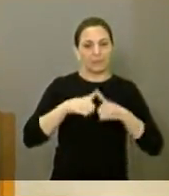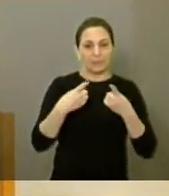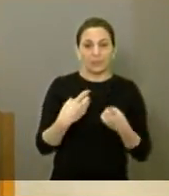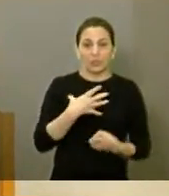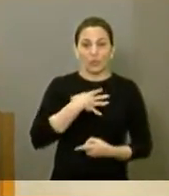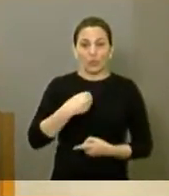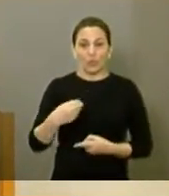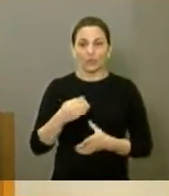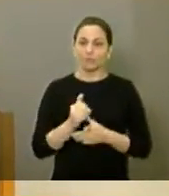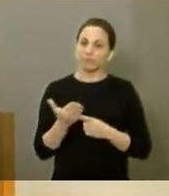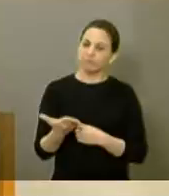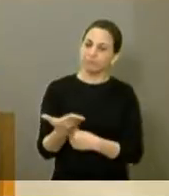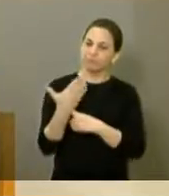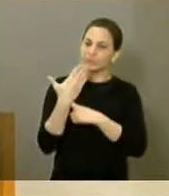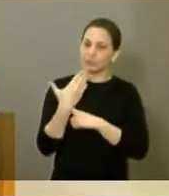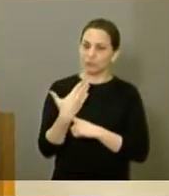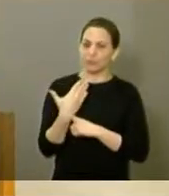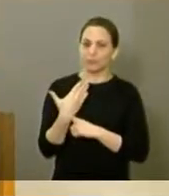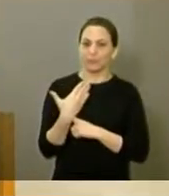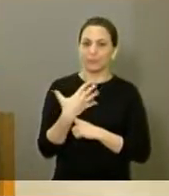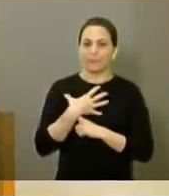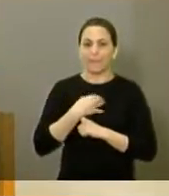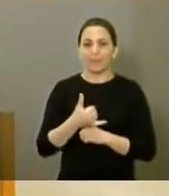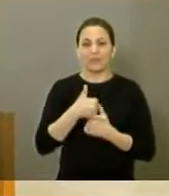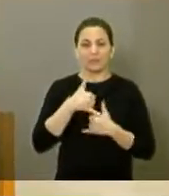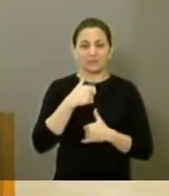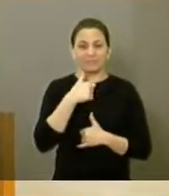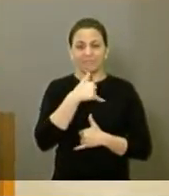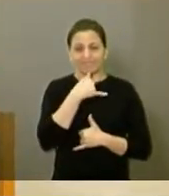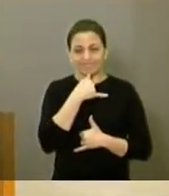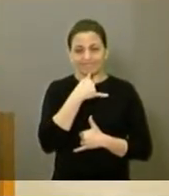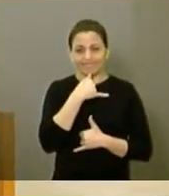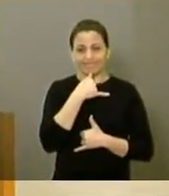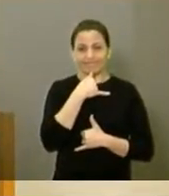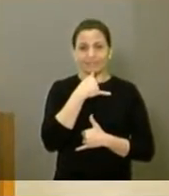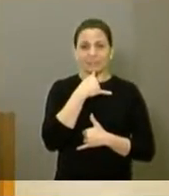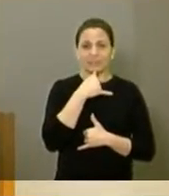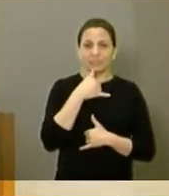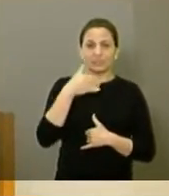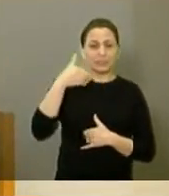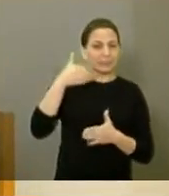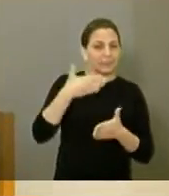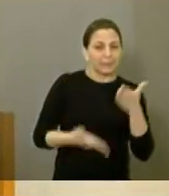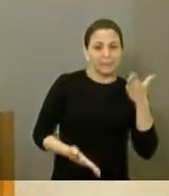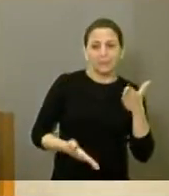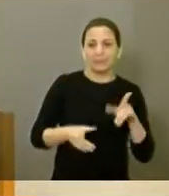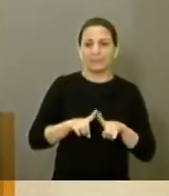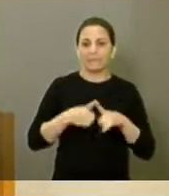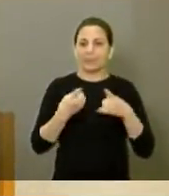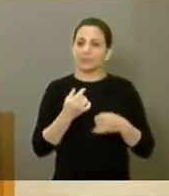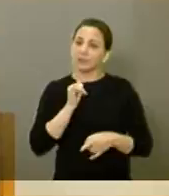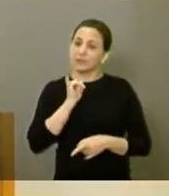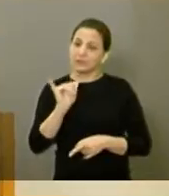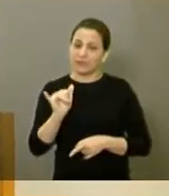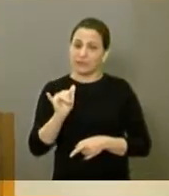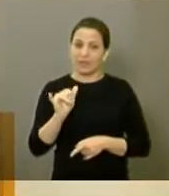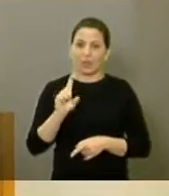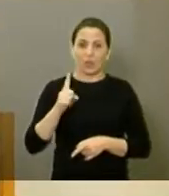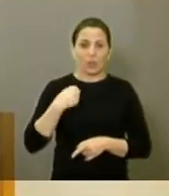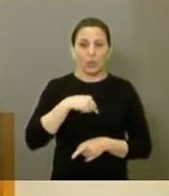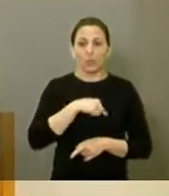então a minha filha ficou muito chateada com a nossa derrota mas eu falei nós não saímos